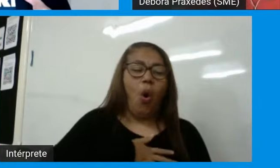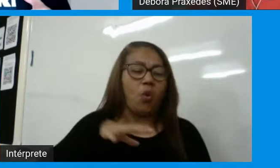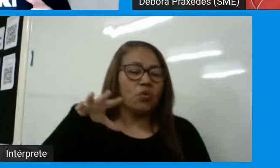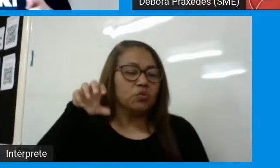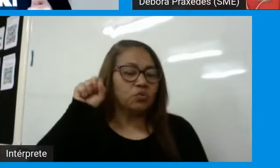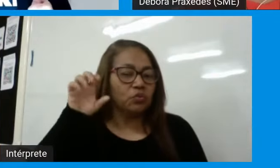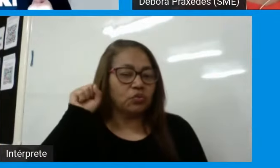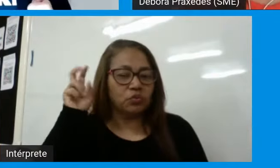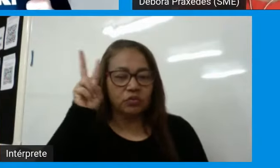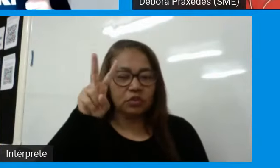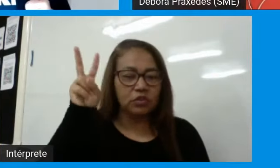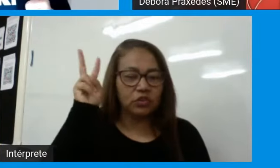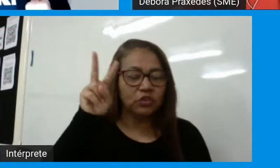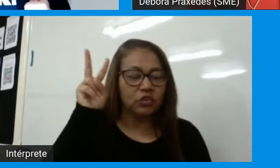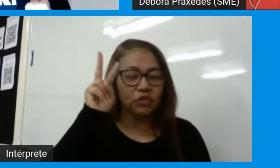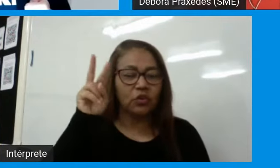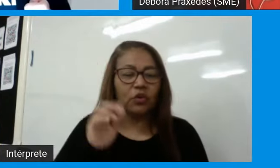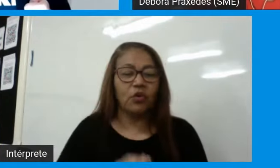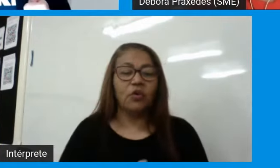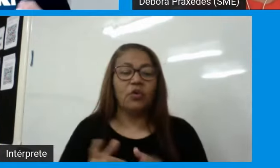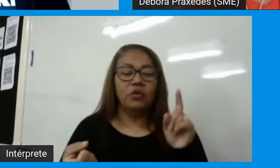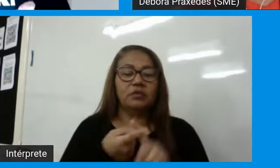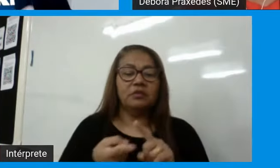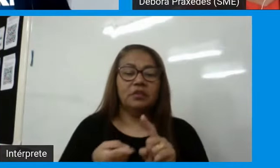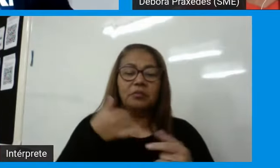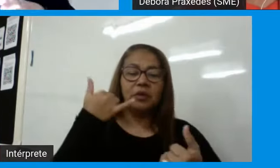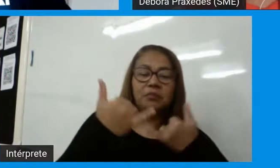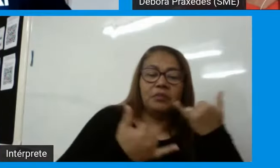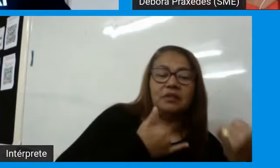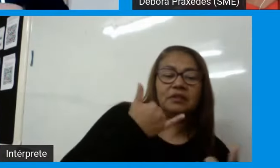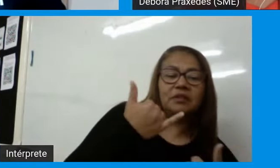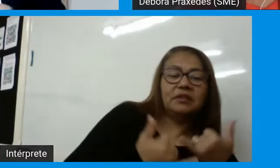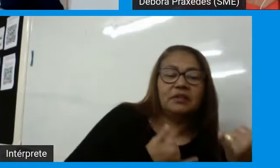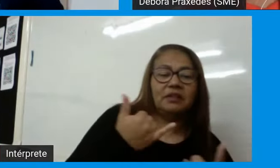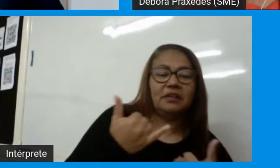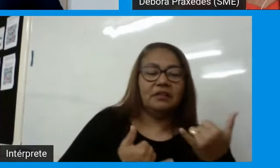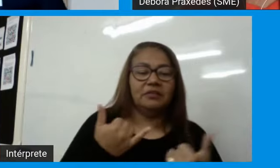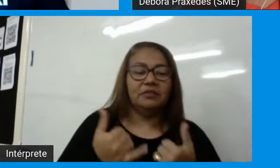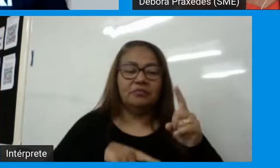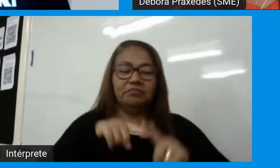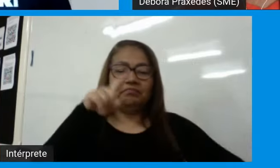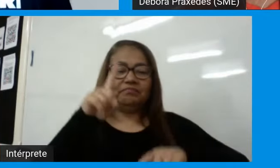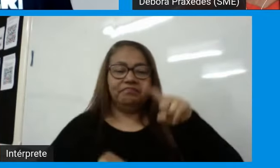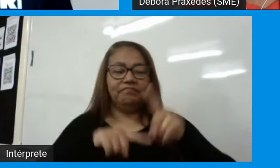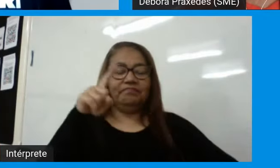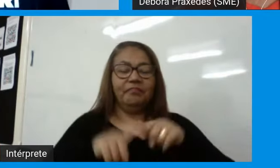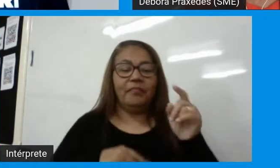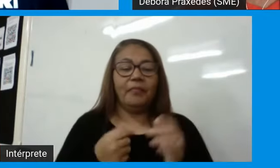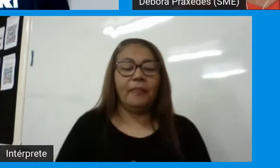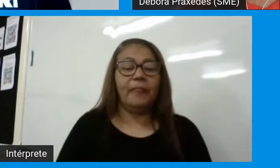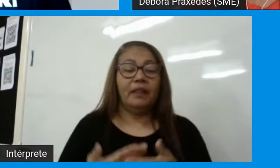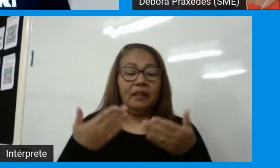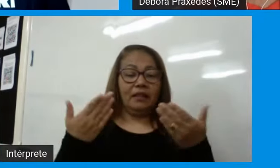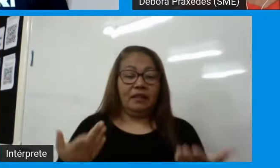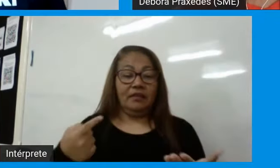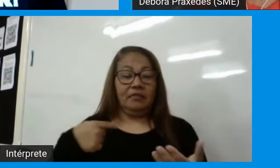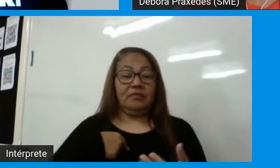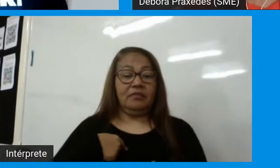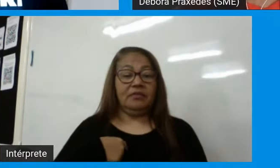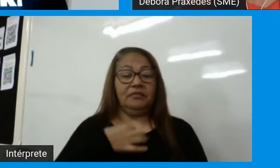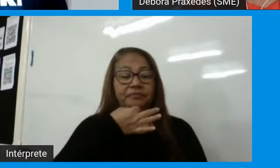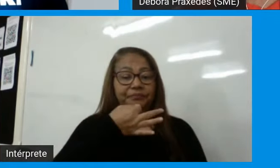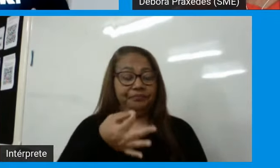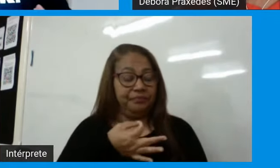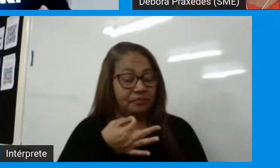pedagógicos, você quando vai usar, tem lá o áudio contando alguma coisa, livrinho. Então, eu acho que se você combinar ferramentas